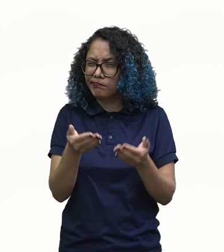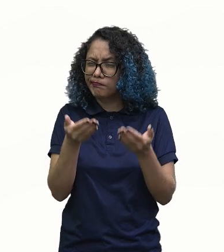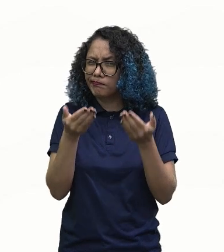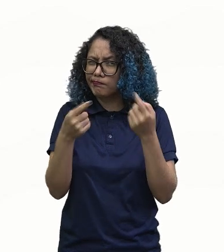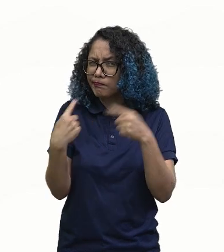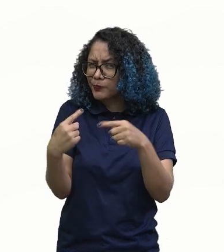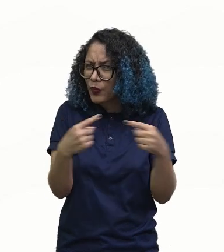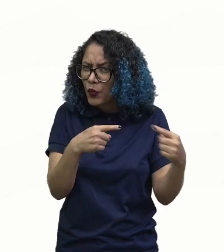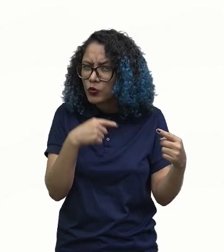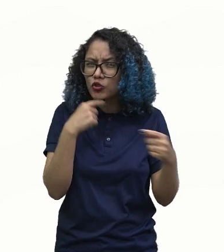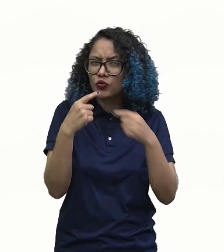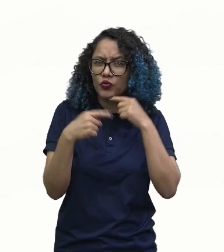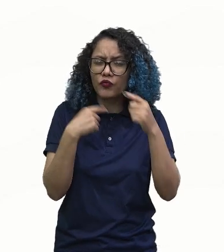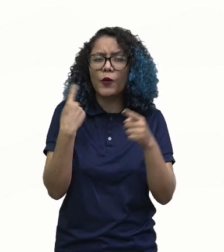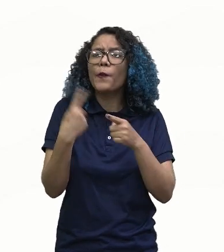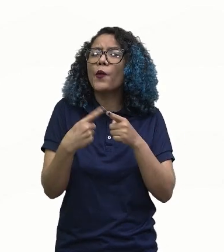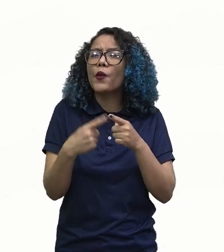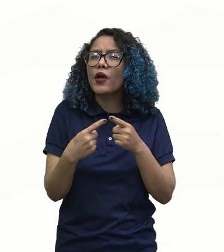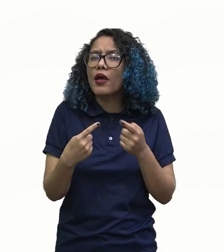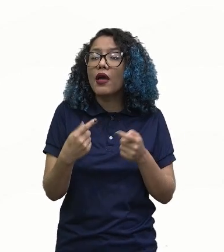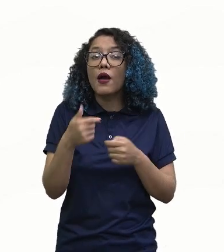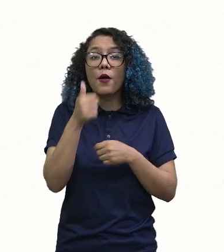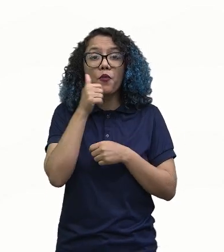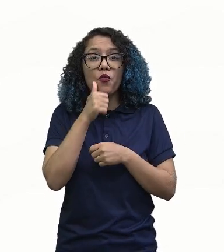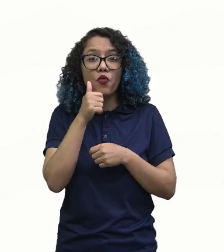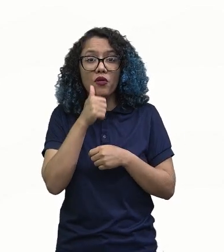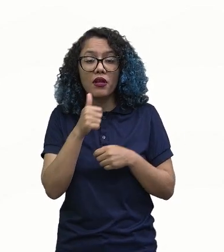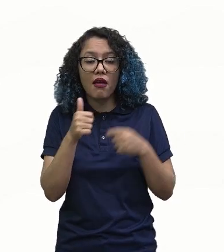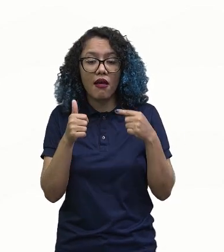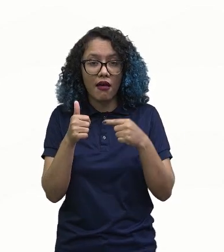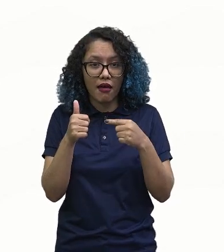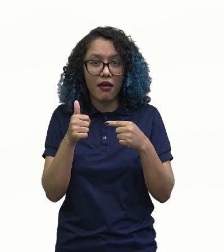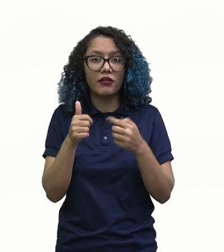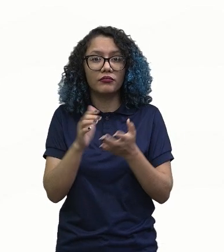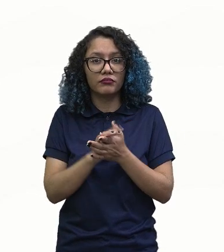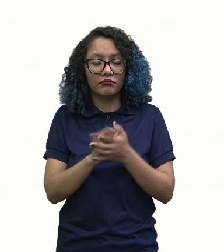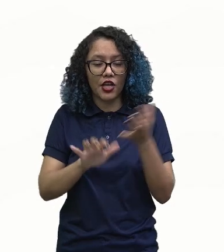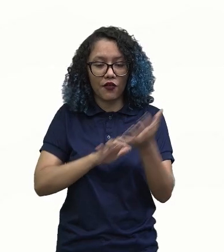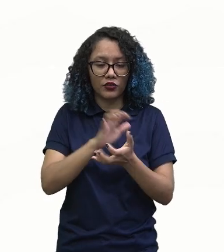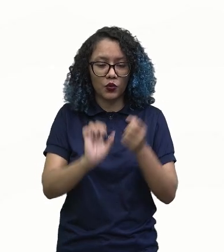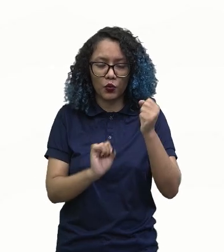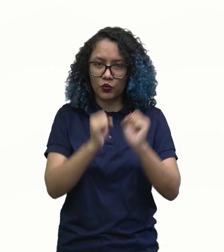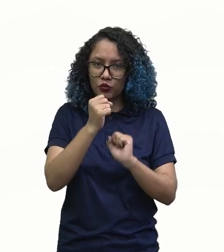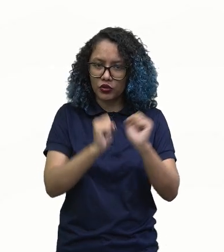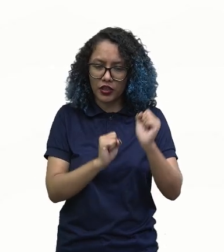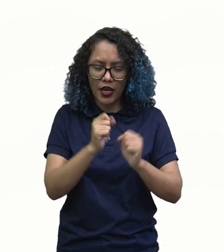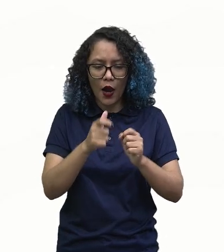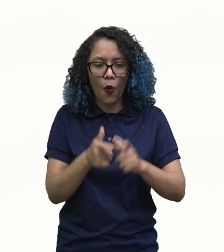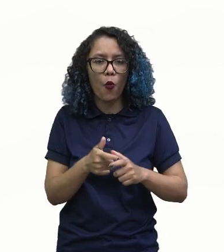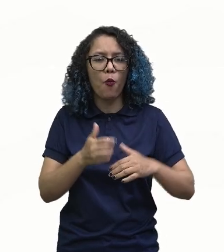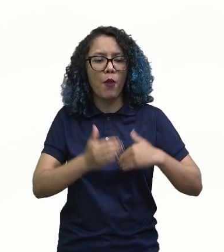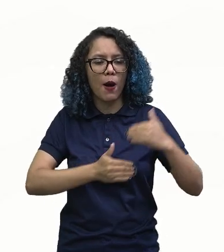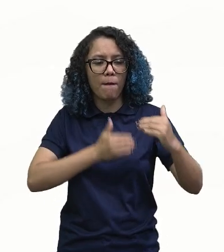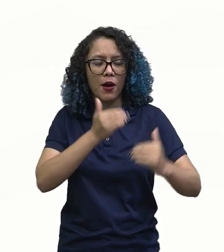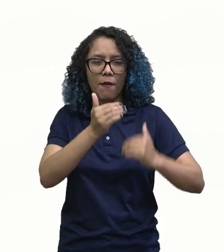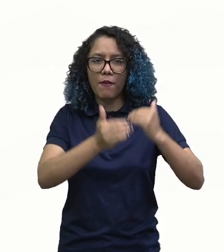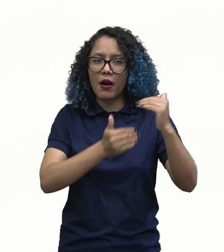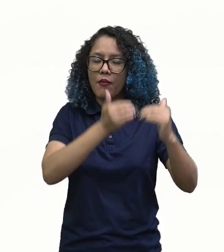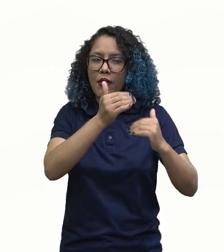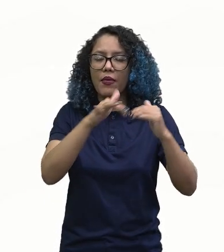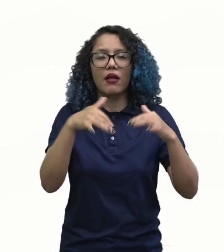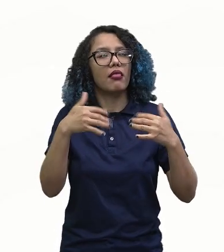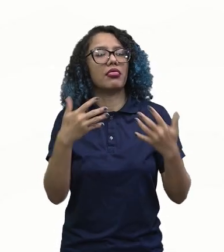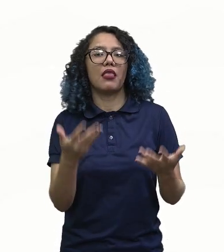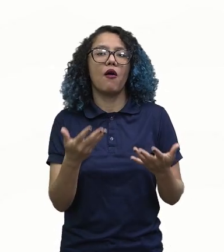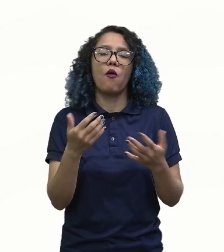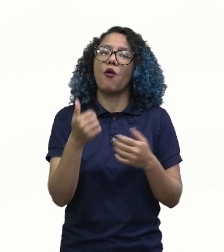questionada, já que as mulheres, com o advento da Revolução Industrial, elas passaram